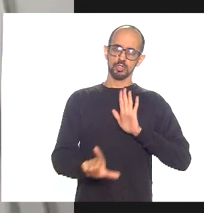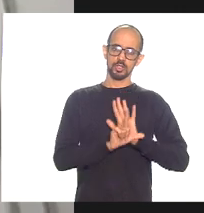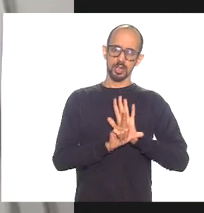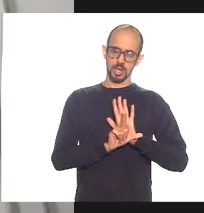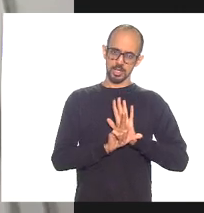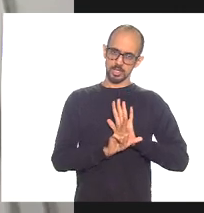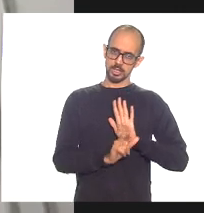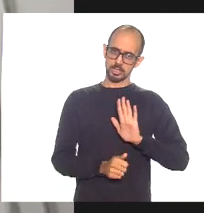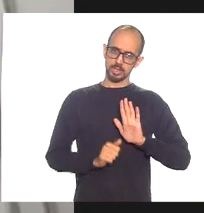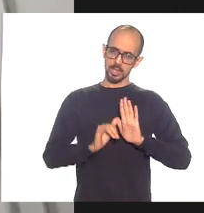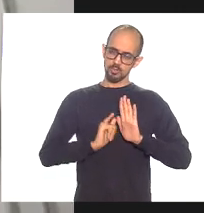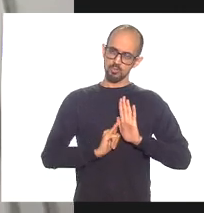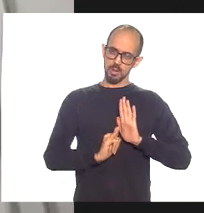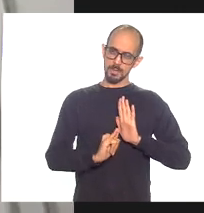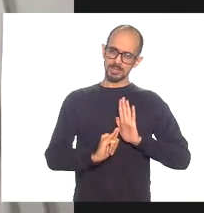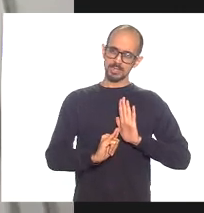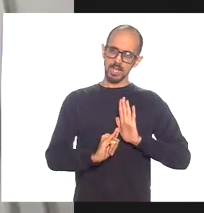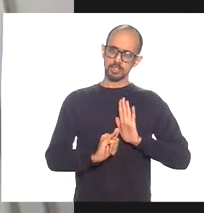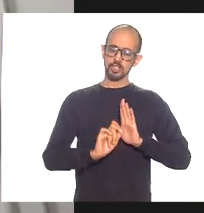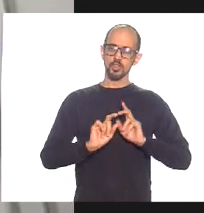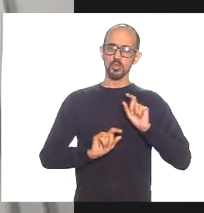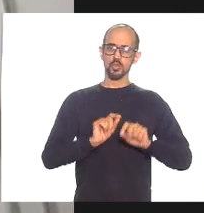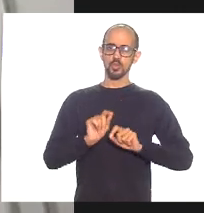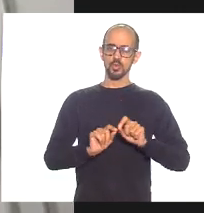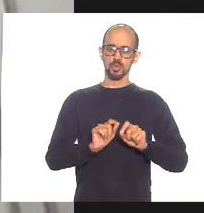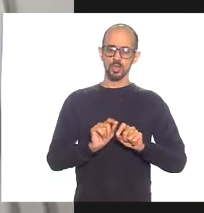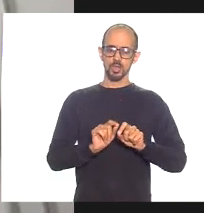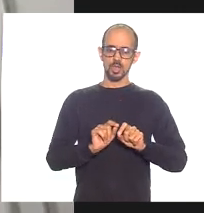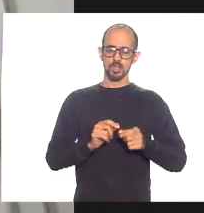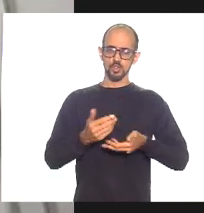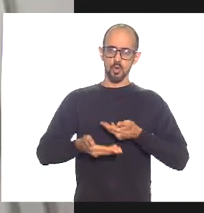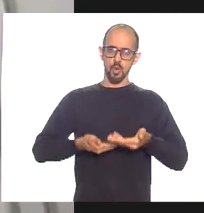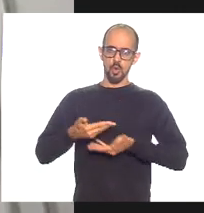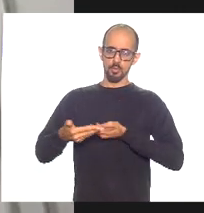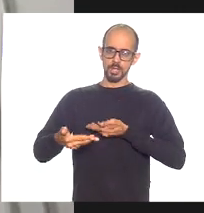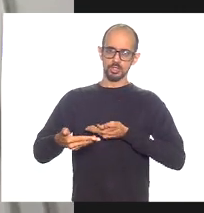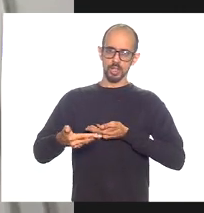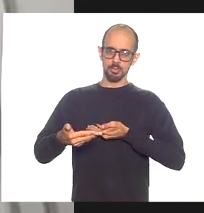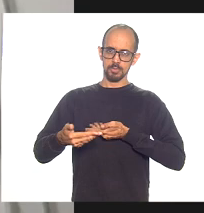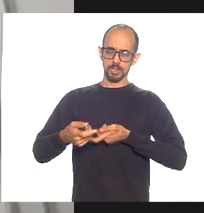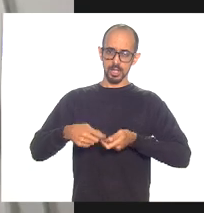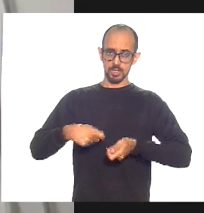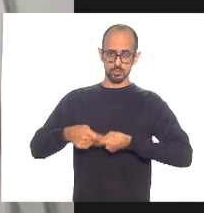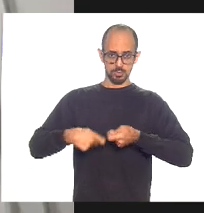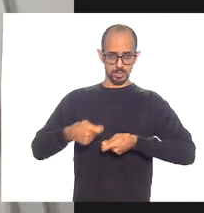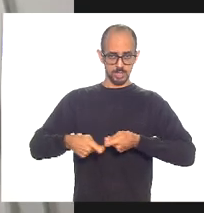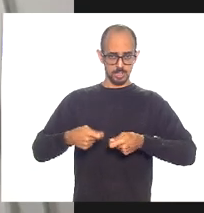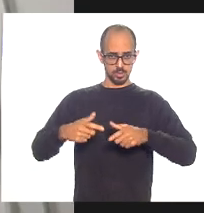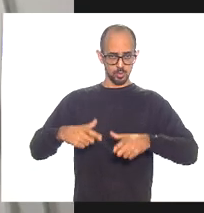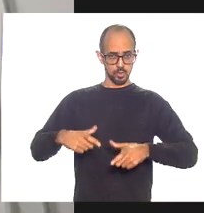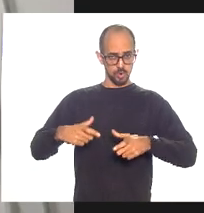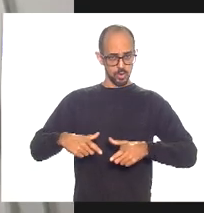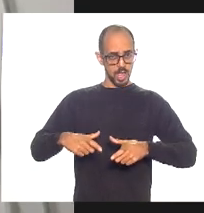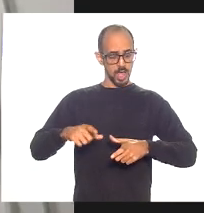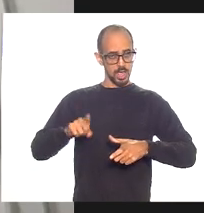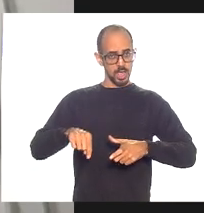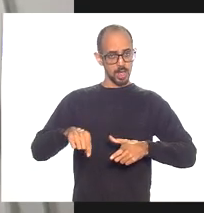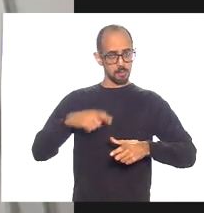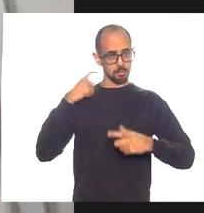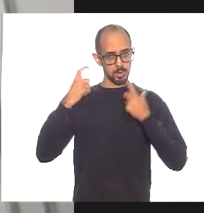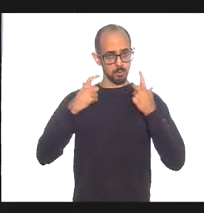na sua mensagem, a questão do compartilhamento da gestão do espaço. Isso é muito